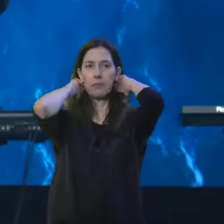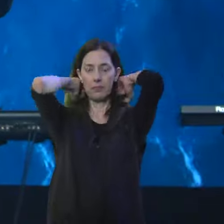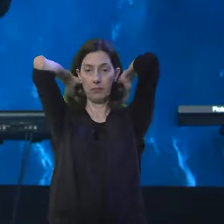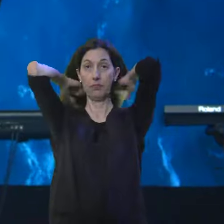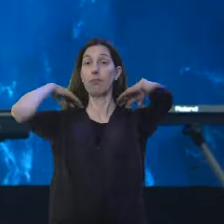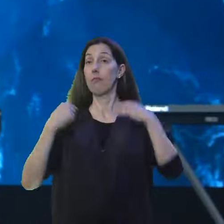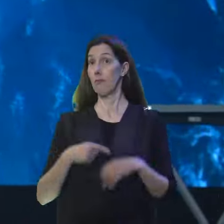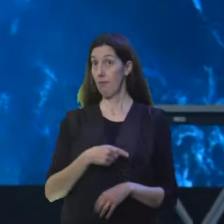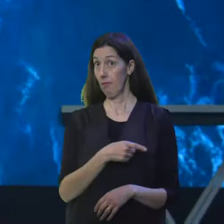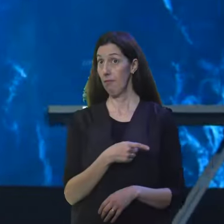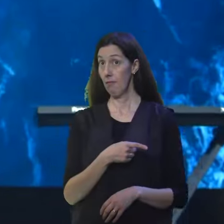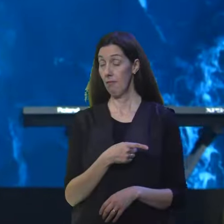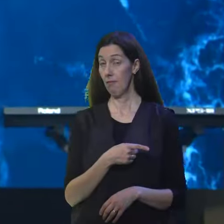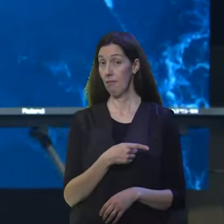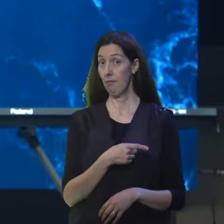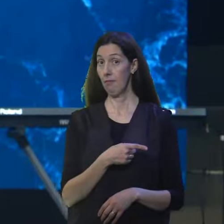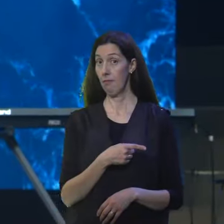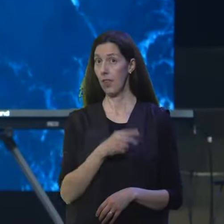Forte esse texto, né?